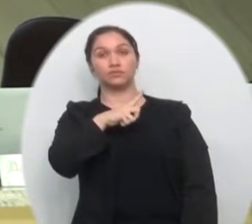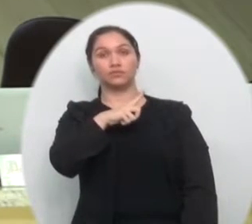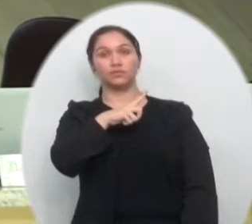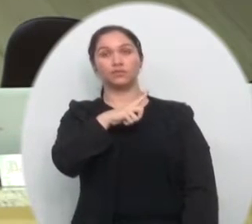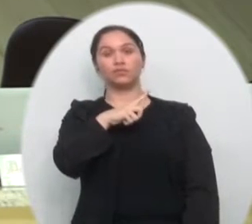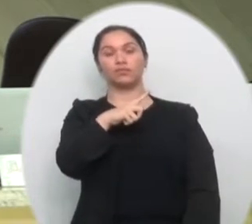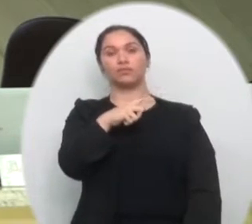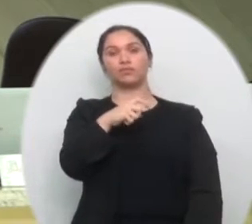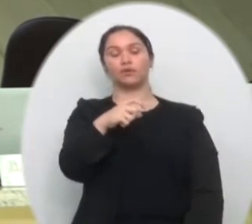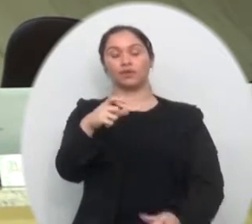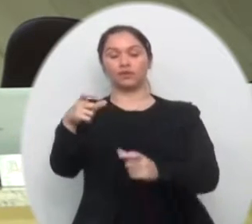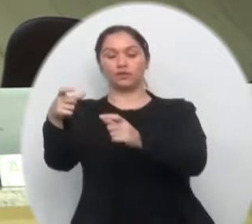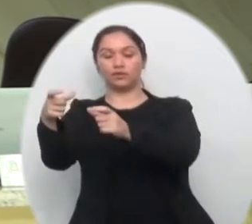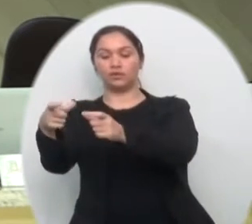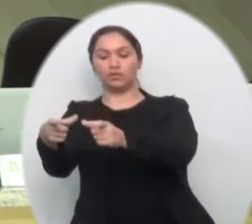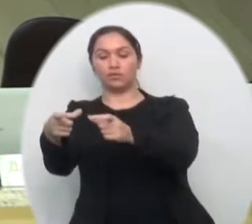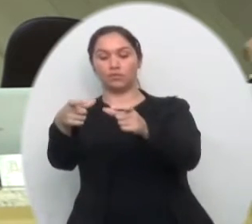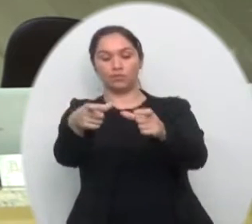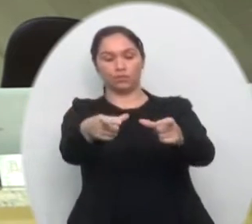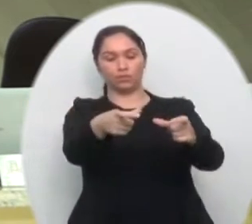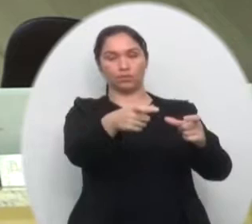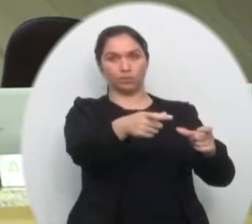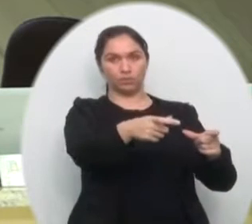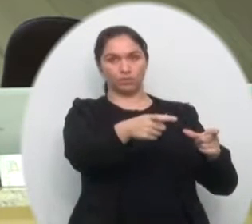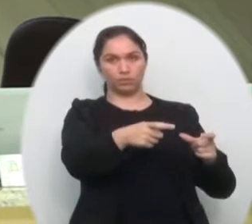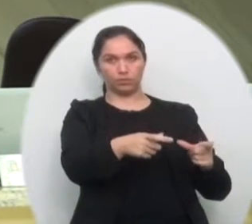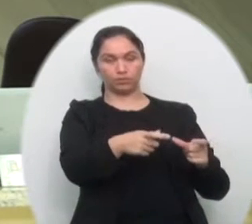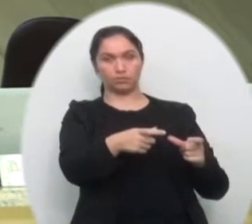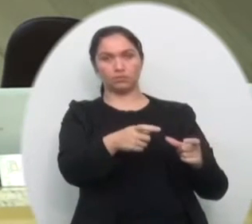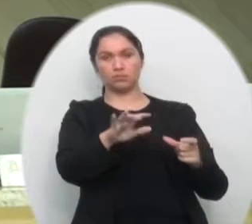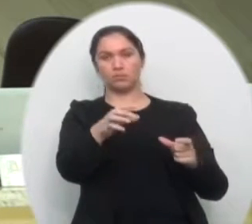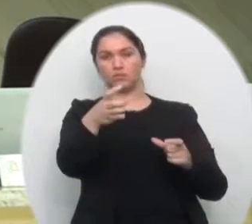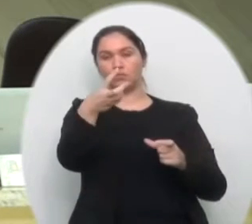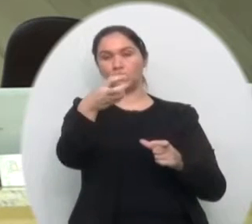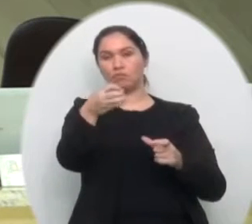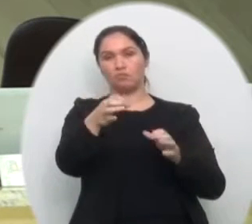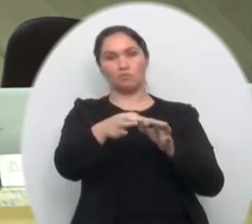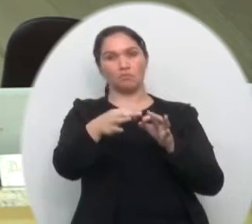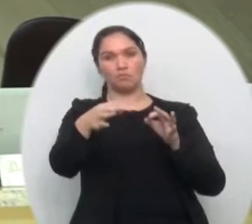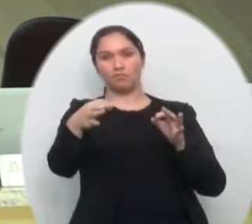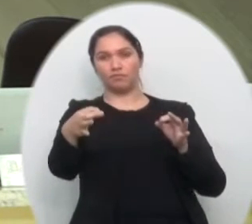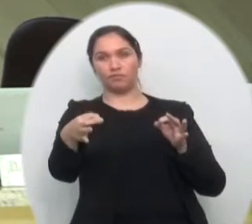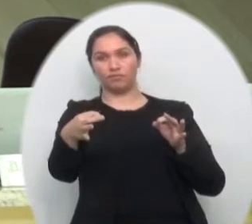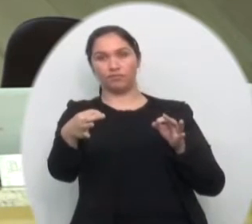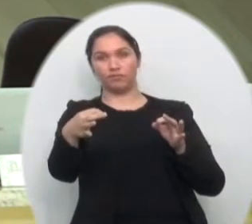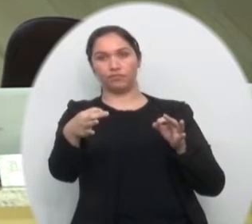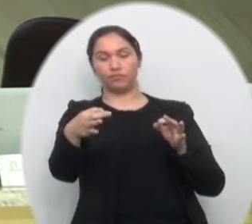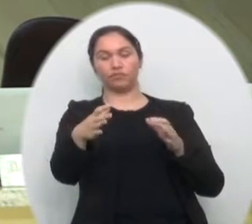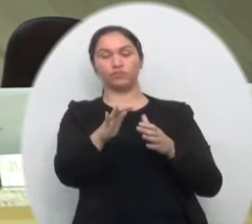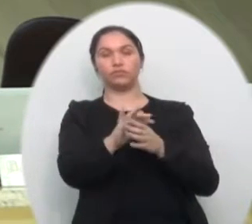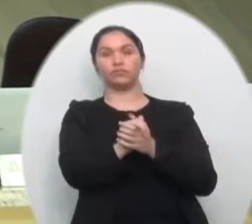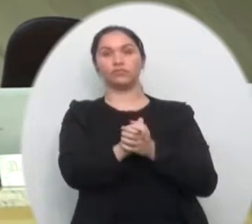esse, então é questões de 30 metros também. Ao fundo da empresa tem mais um,